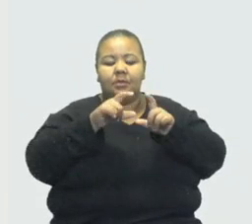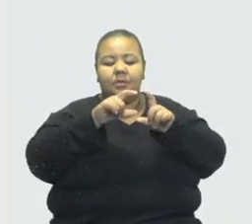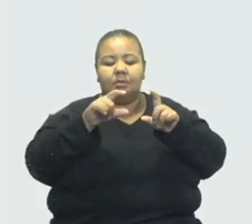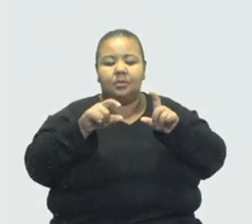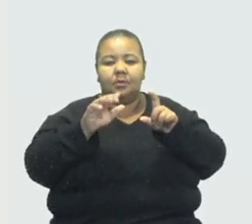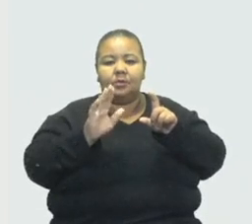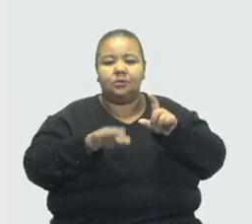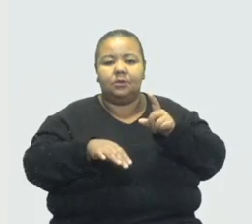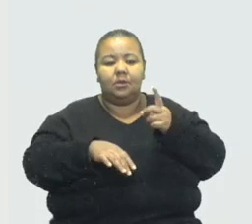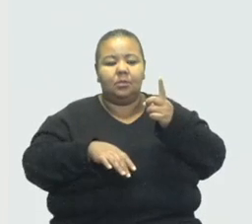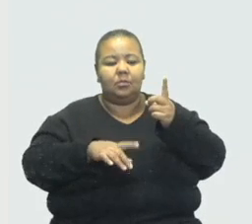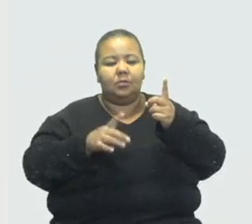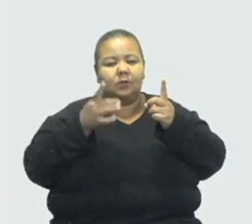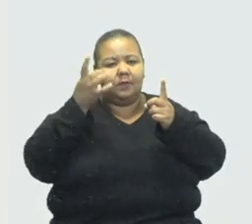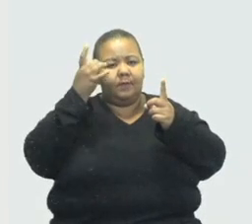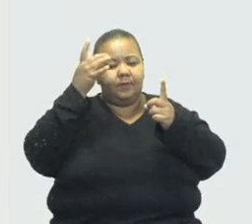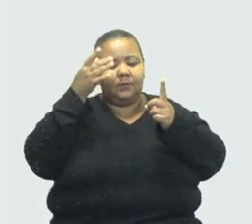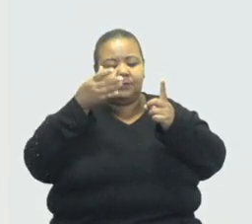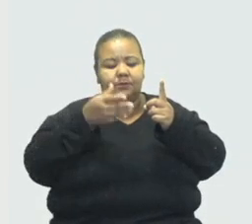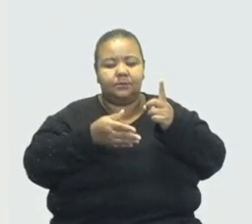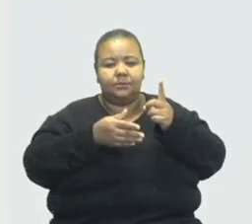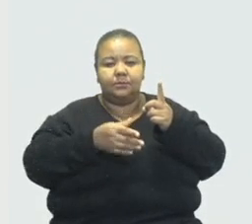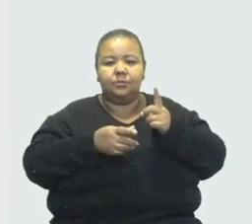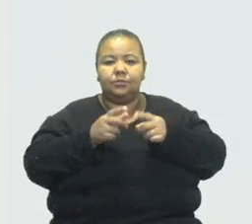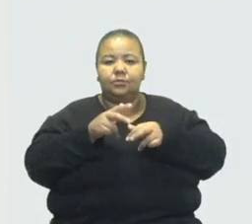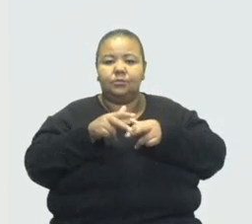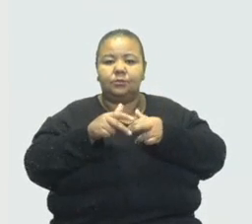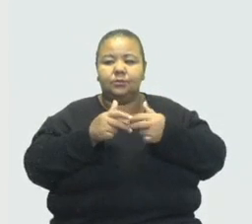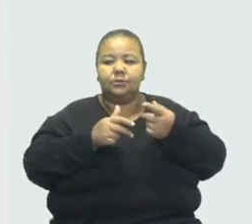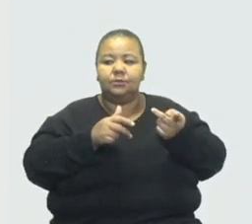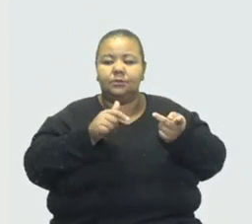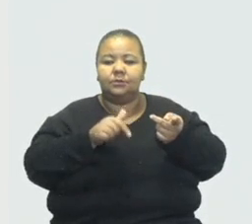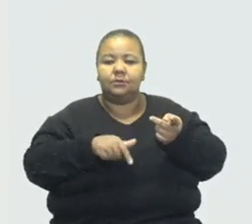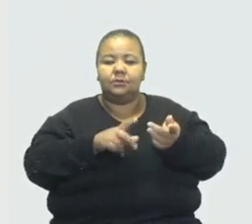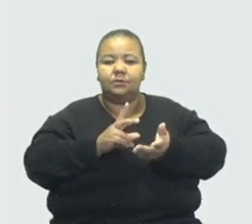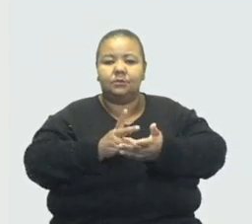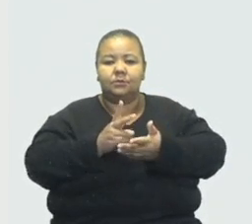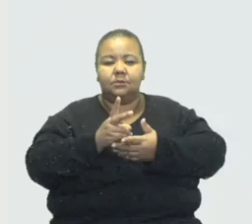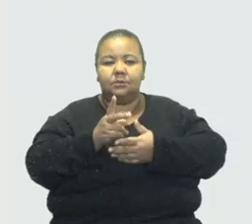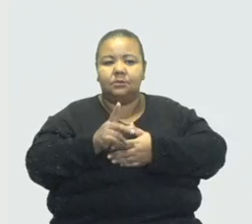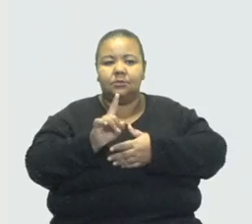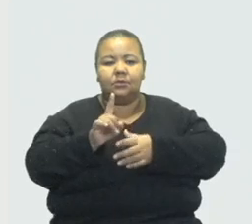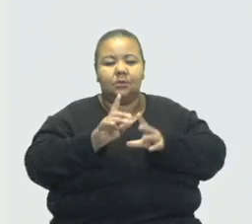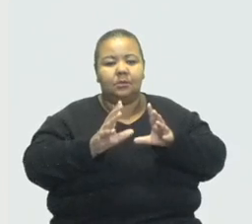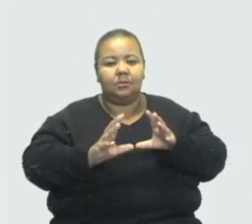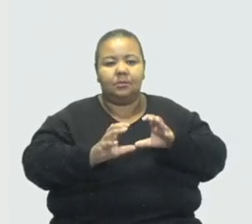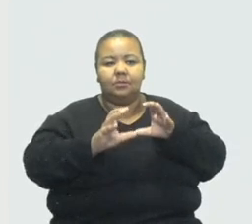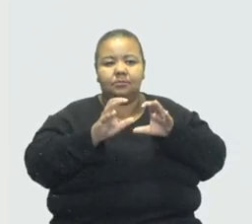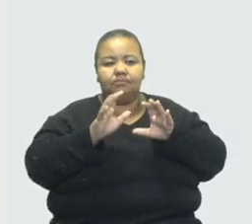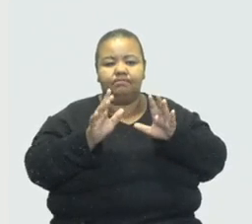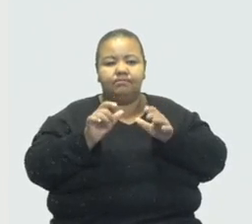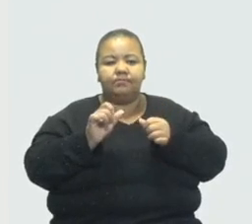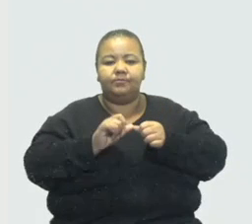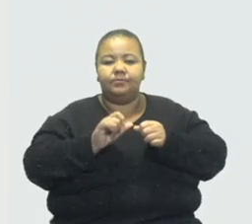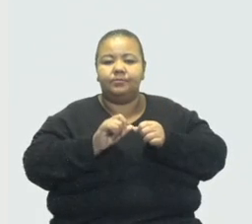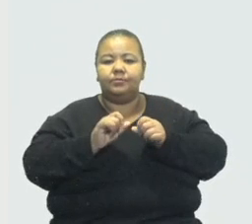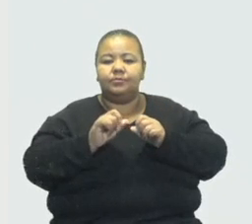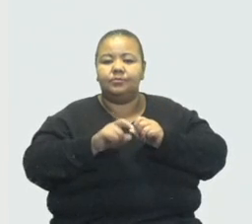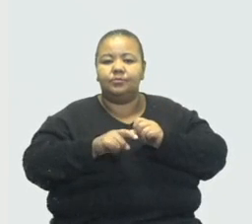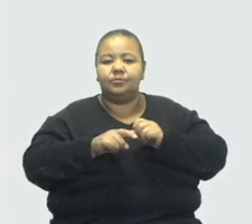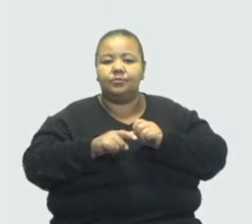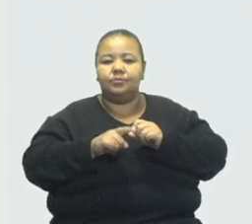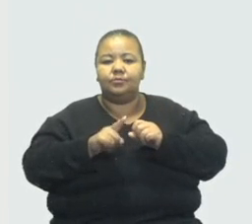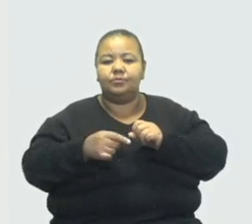tem um 1, então fica fácil a gente trabalhar com ela. Por isso que aqui a gente vai permanecer, a gente não vai mexer. E o que a gente vai fazer agora?